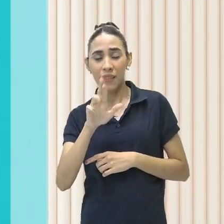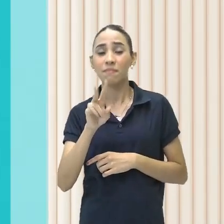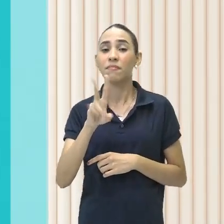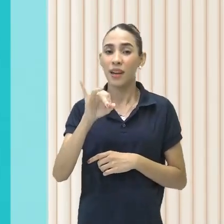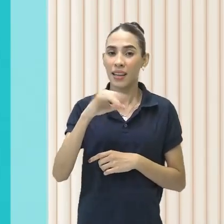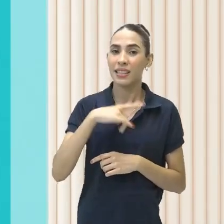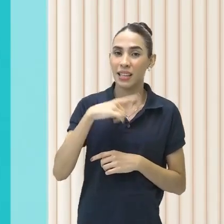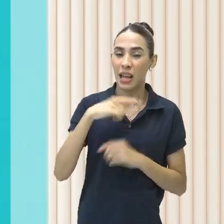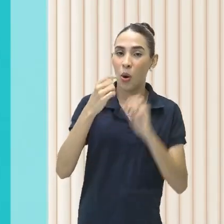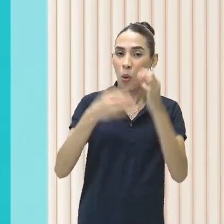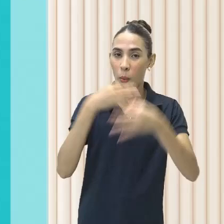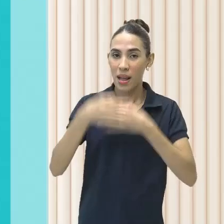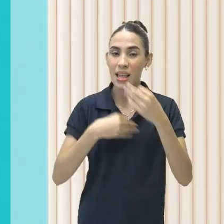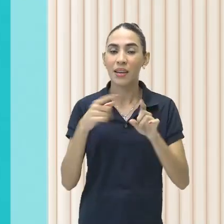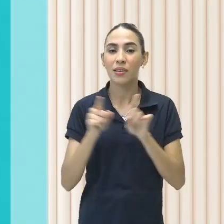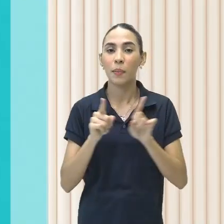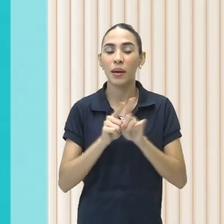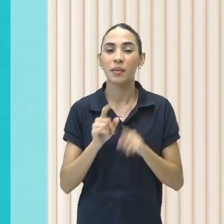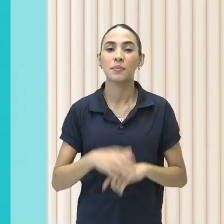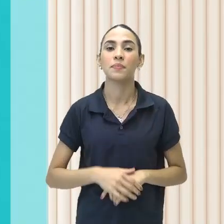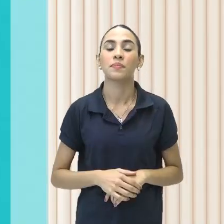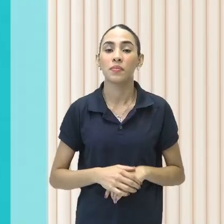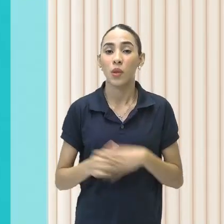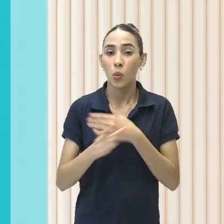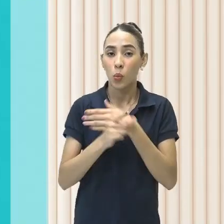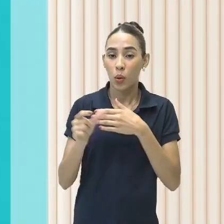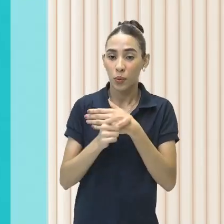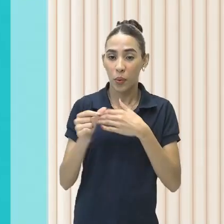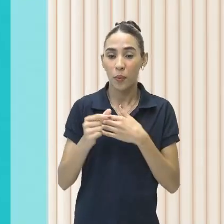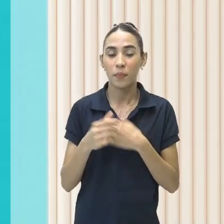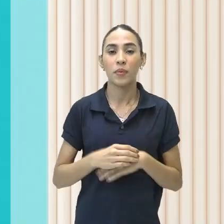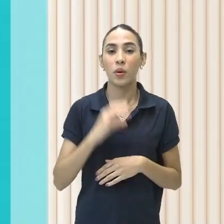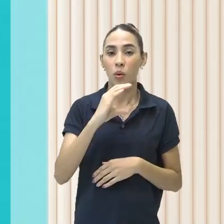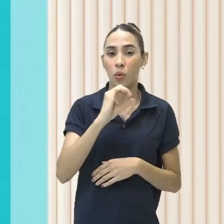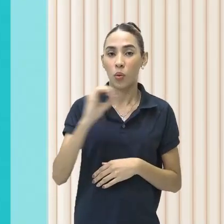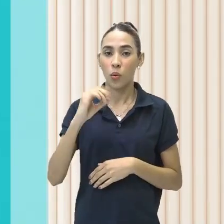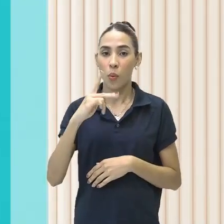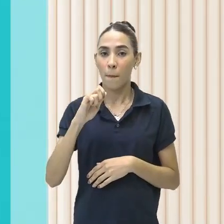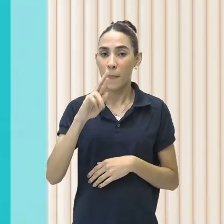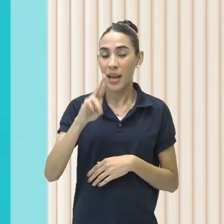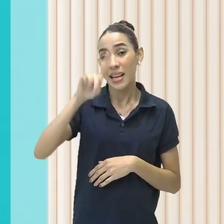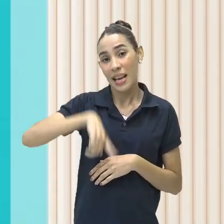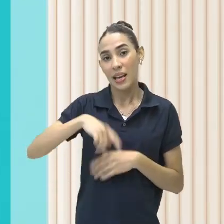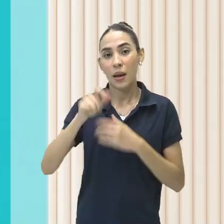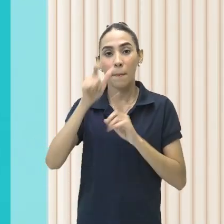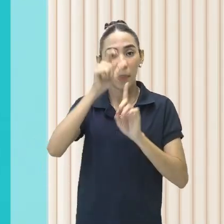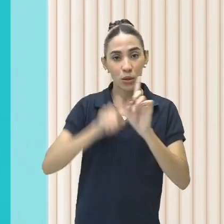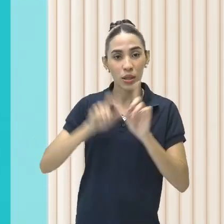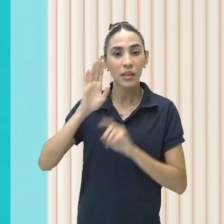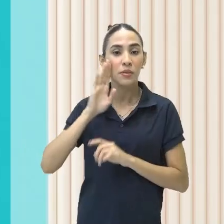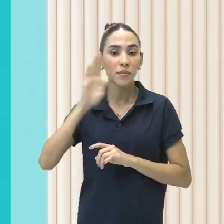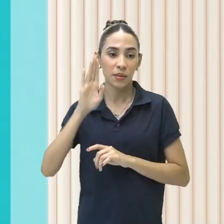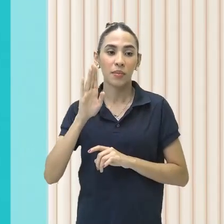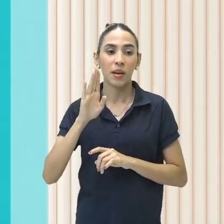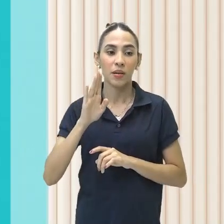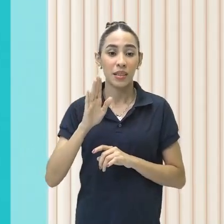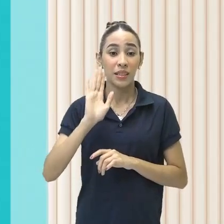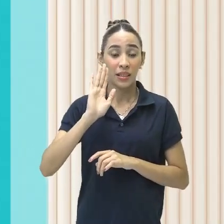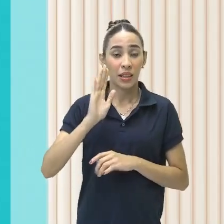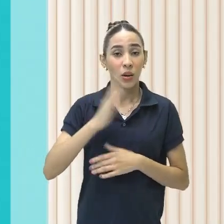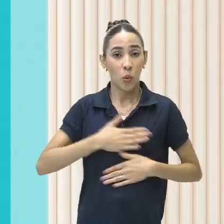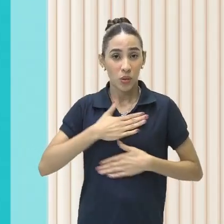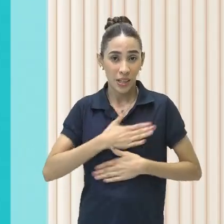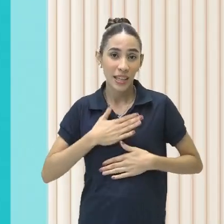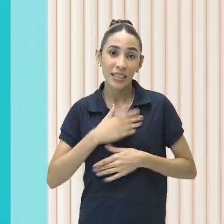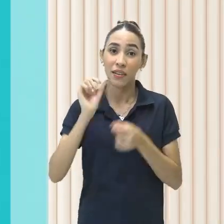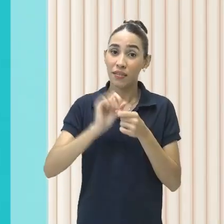nessa daí, né? Que o próprio ator que faz, o Cooper, que é um dos personagens principais, já tinha falado que ele gostaria